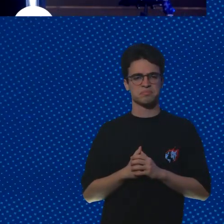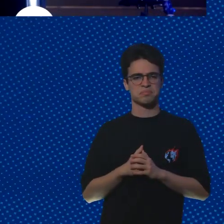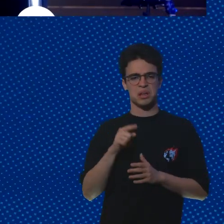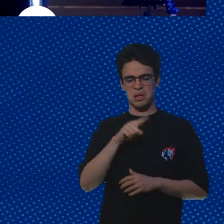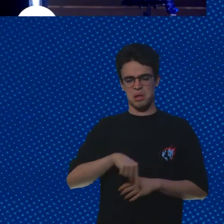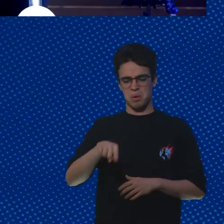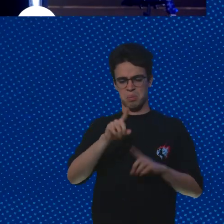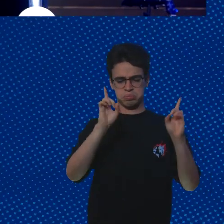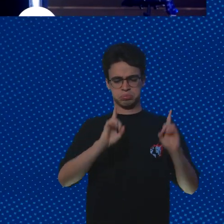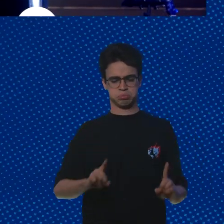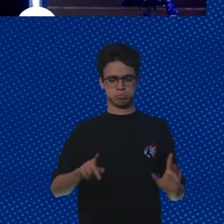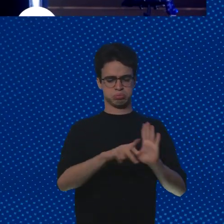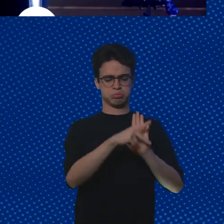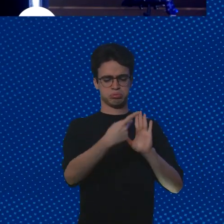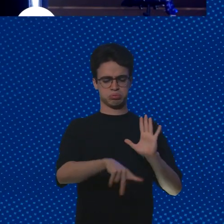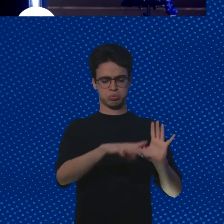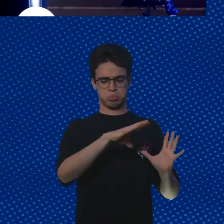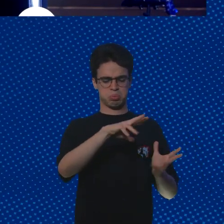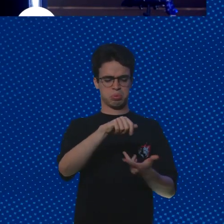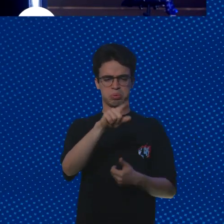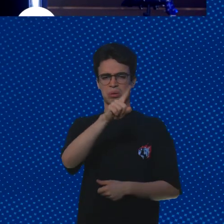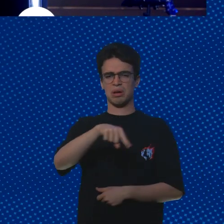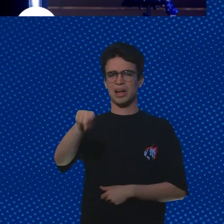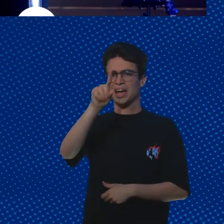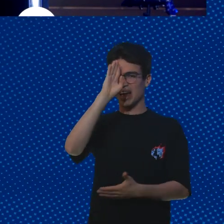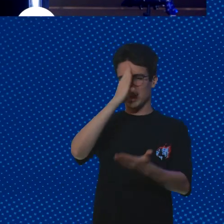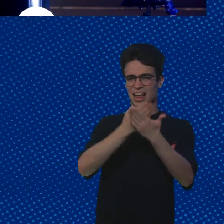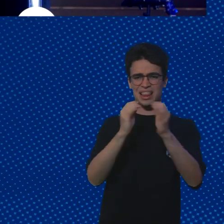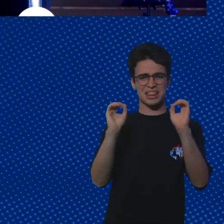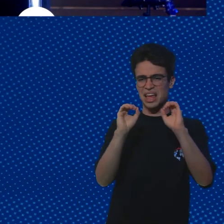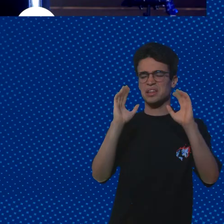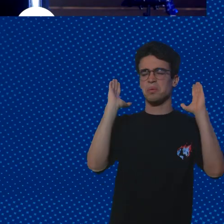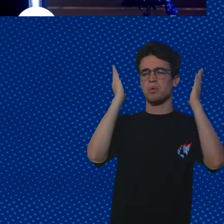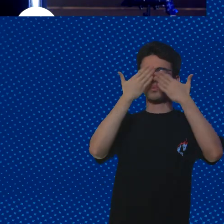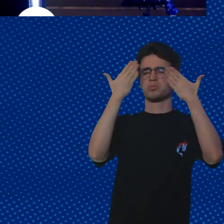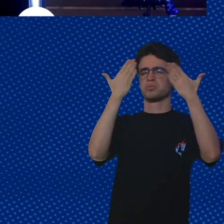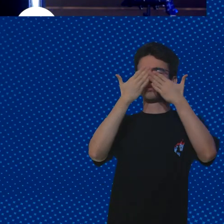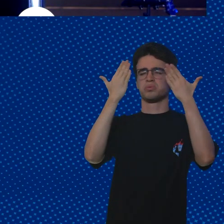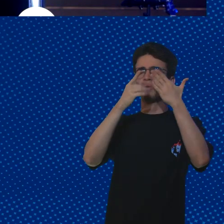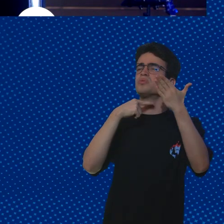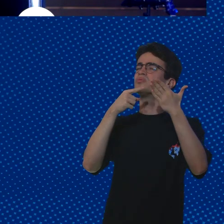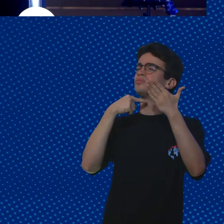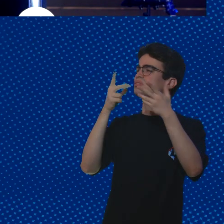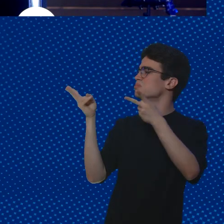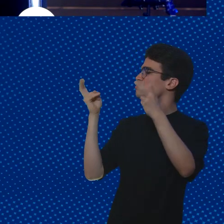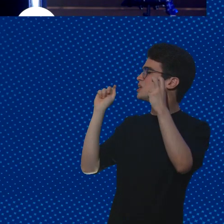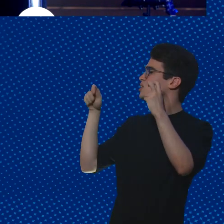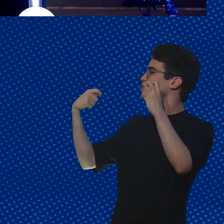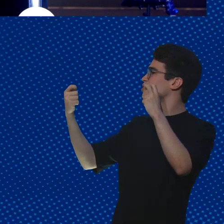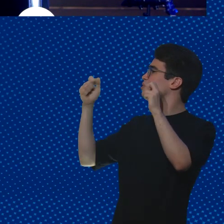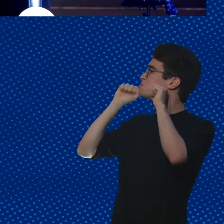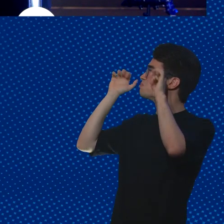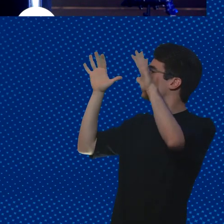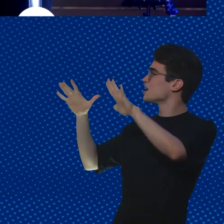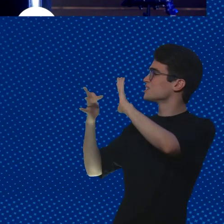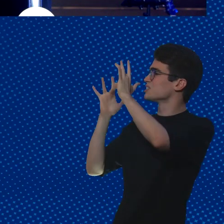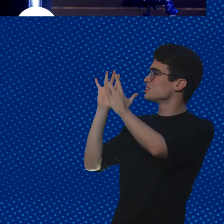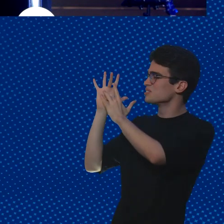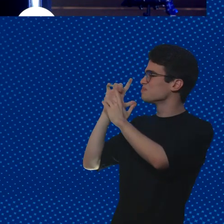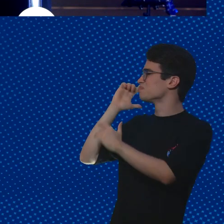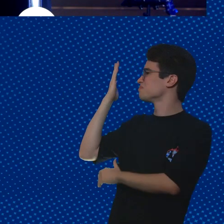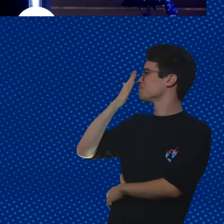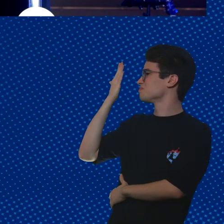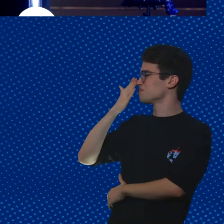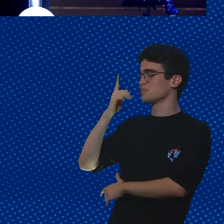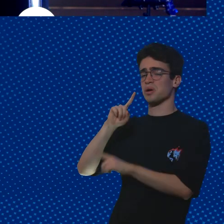a mente dos que não creem, para que não consigam ver a luz das boas novas. Não entendo